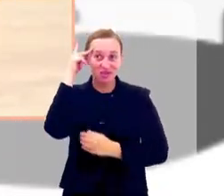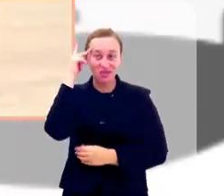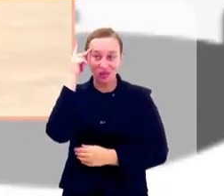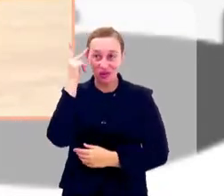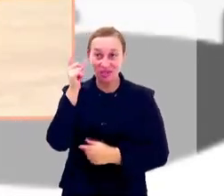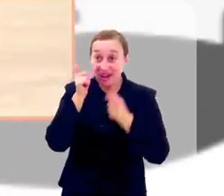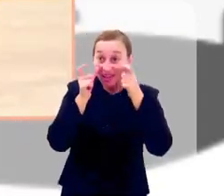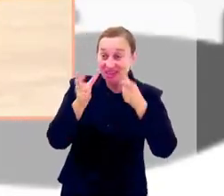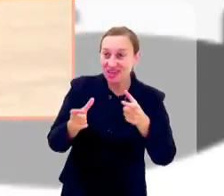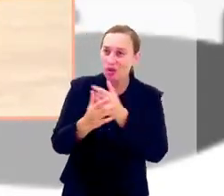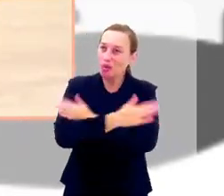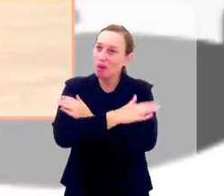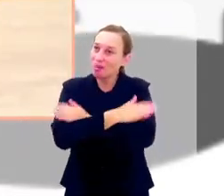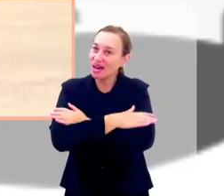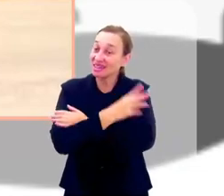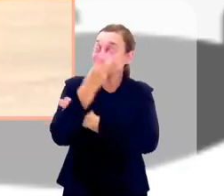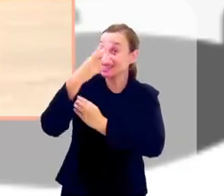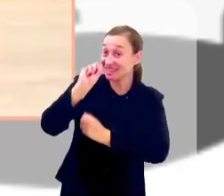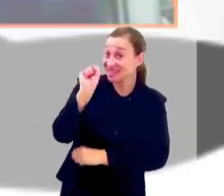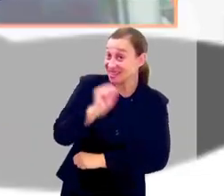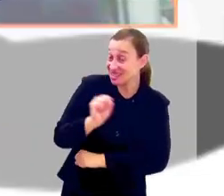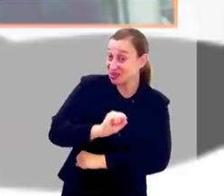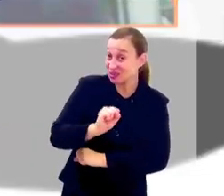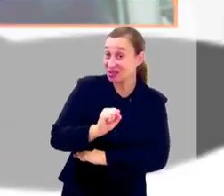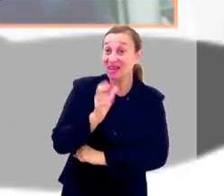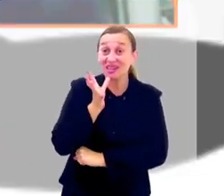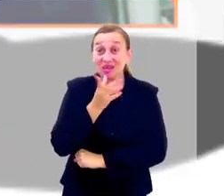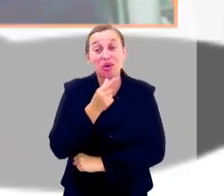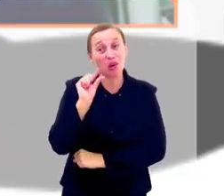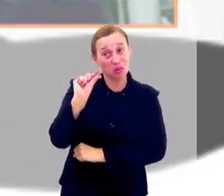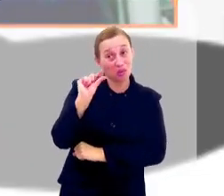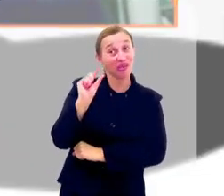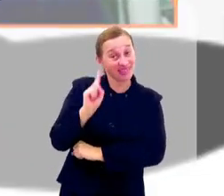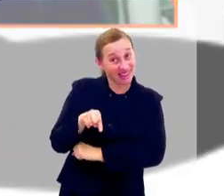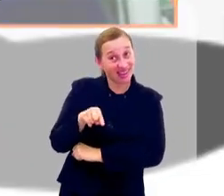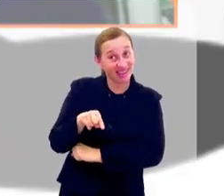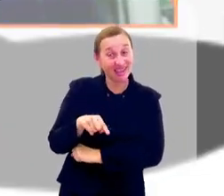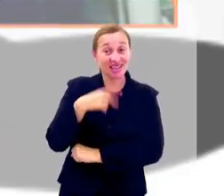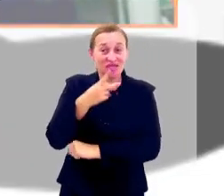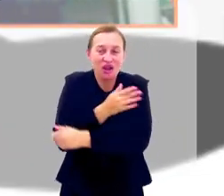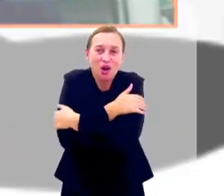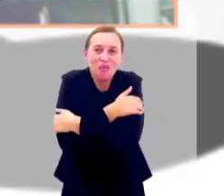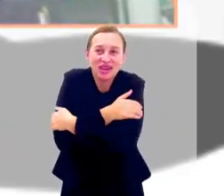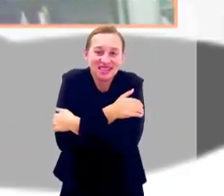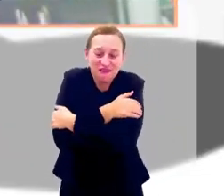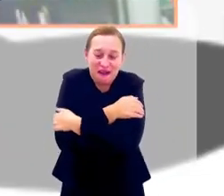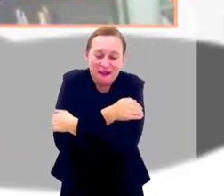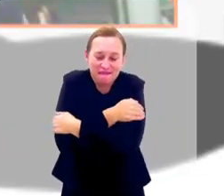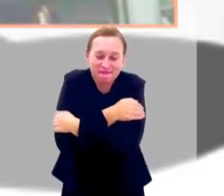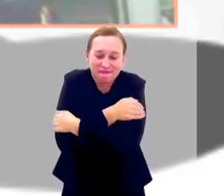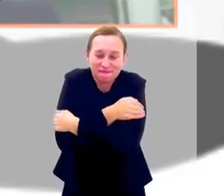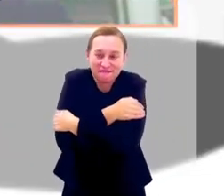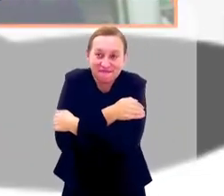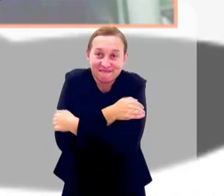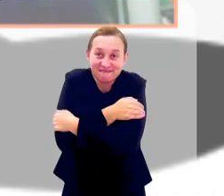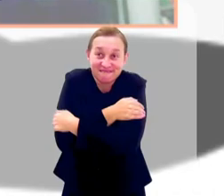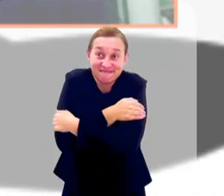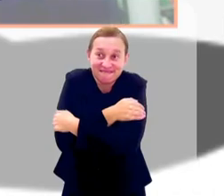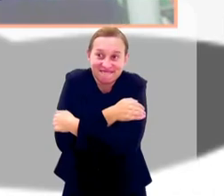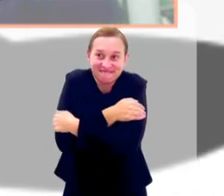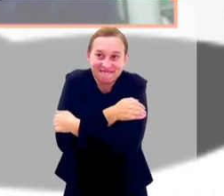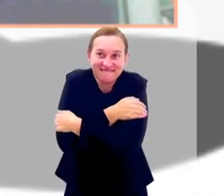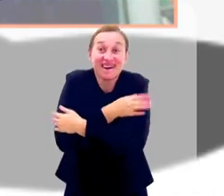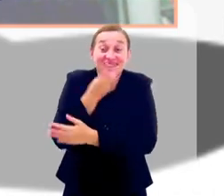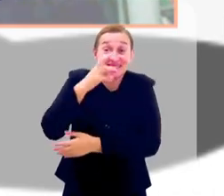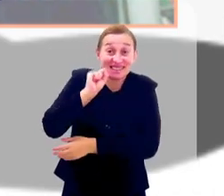abraçando uma pessoa. Só me chama a atenção que o abraço tem que demorar 30 segundos. É um abraço um pouco demorado, né? Você tem que falar, vou te abraçar, mas fica aqui,